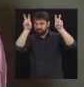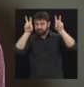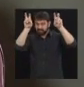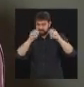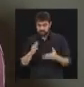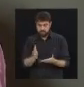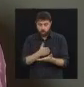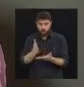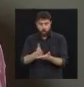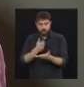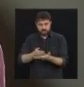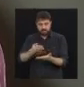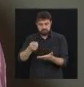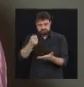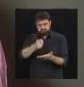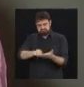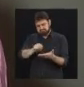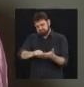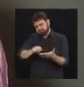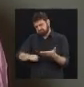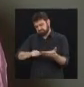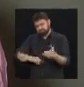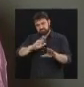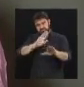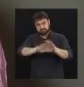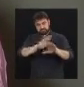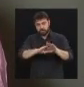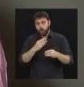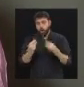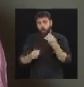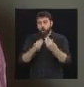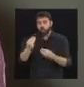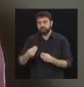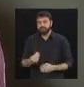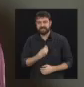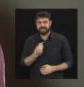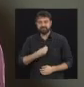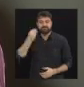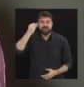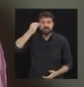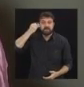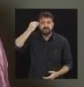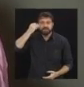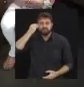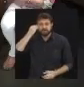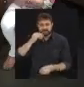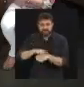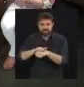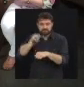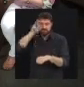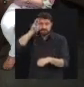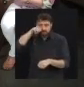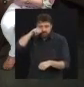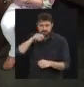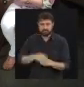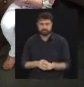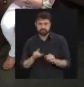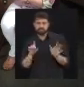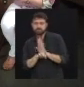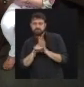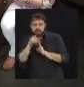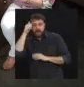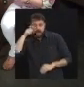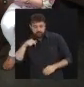falar sobre o livro que a Amanda escreveu, que é Como é ter síndrome de Moebius. Eu queria saber, Amanda, que